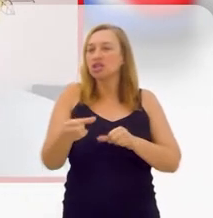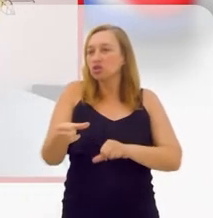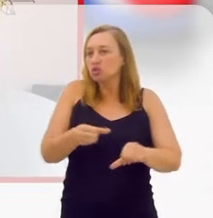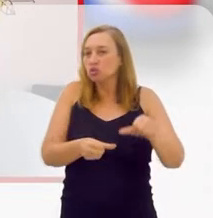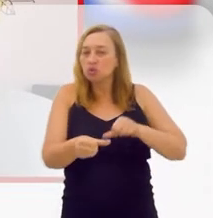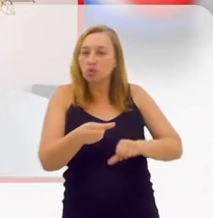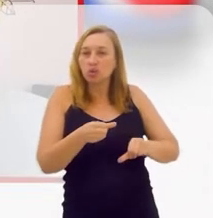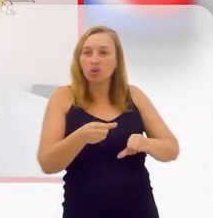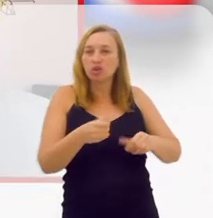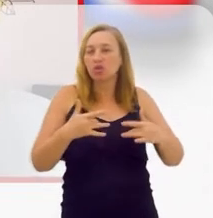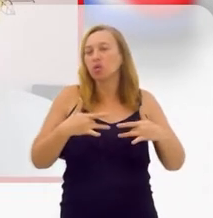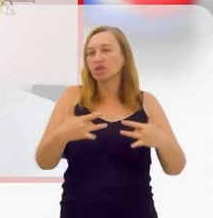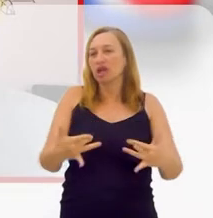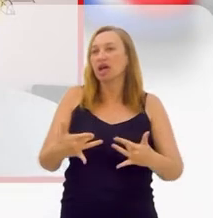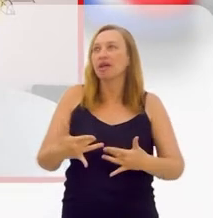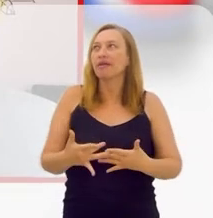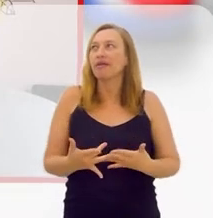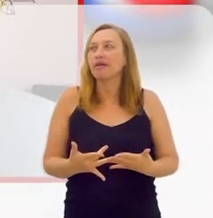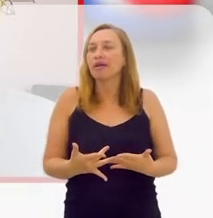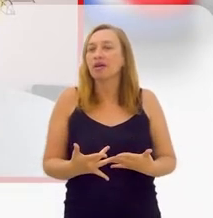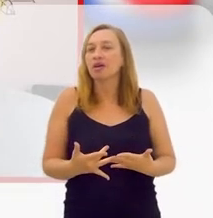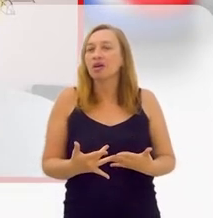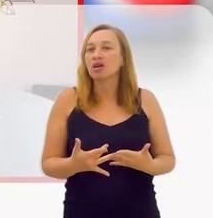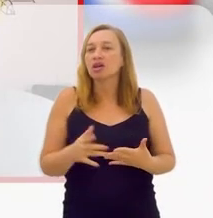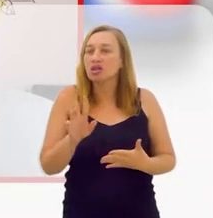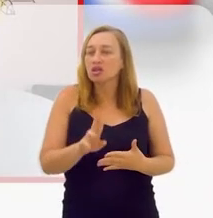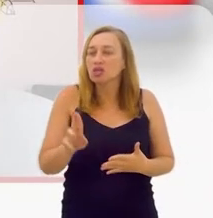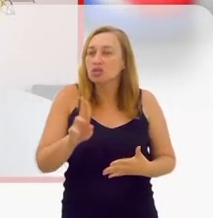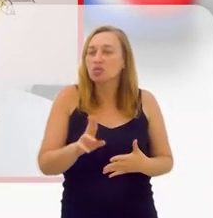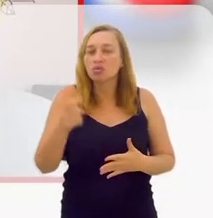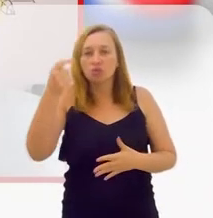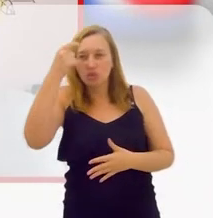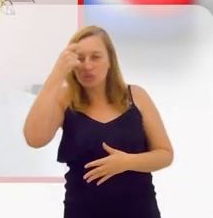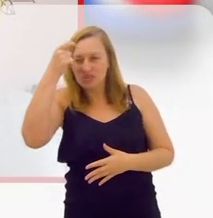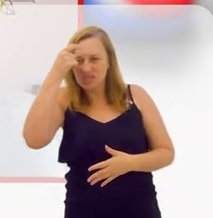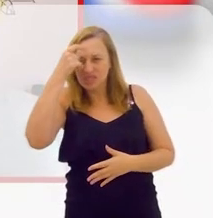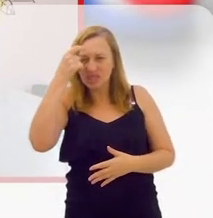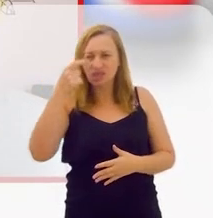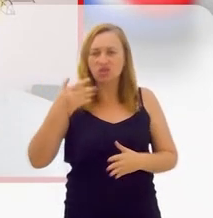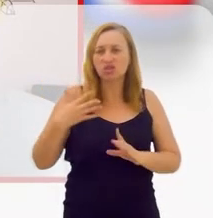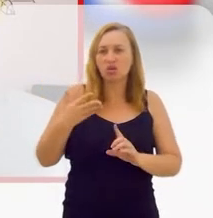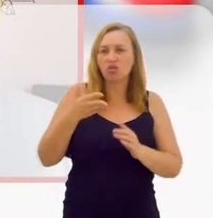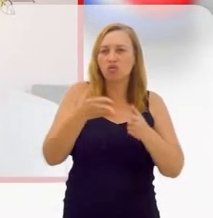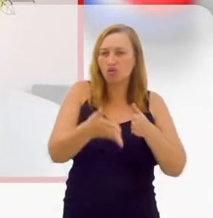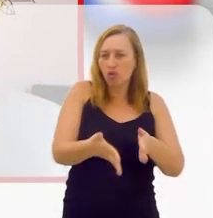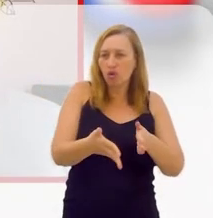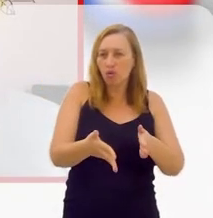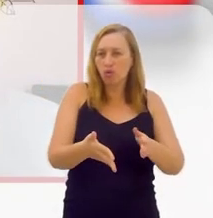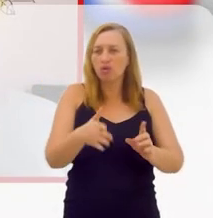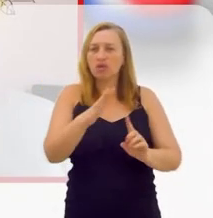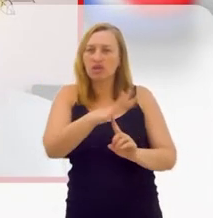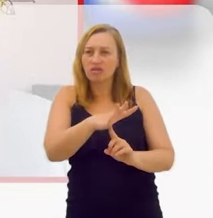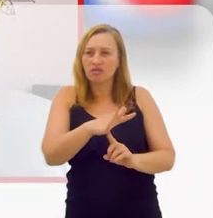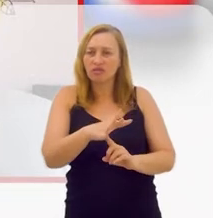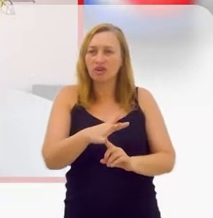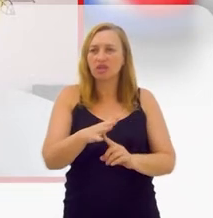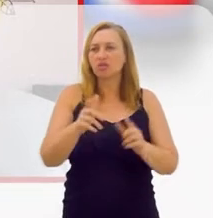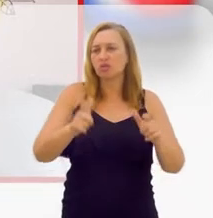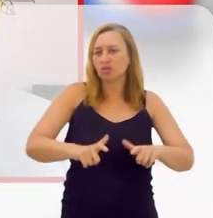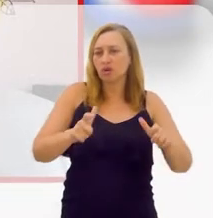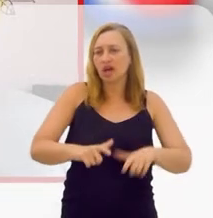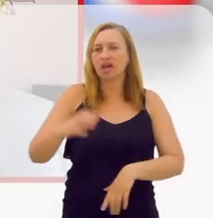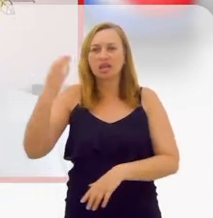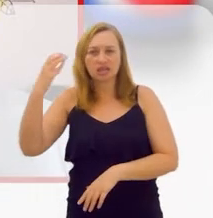essa troca solidária, né? E esse consumo mais consciente, que acho que é o foco da feira também agora, na região